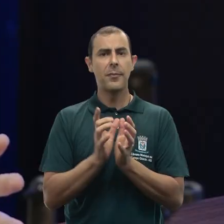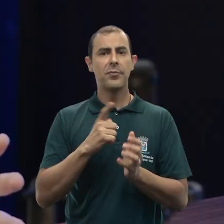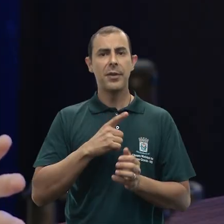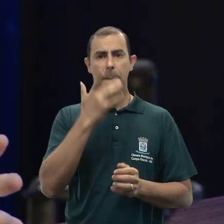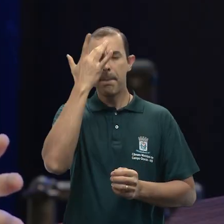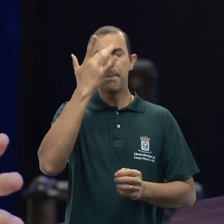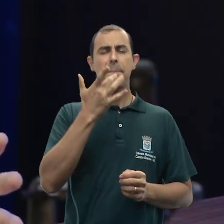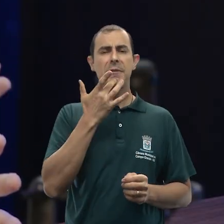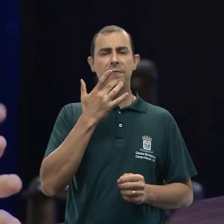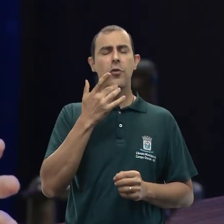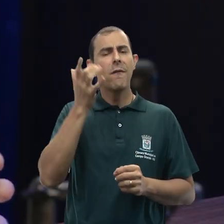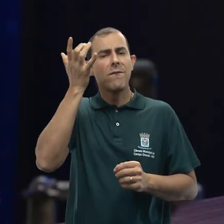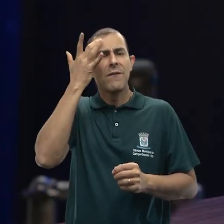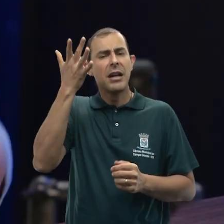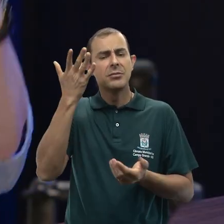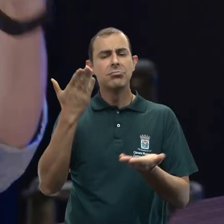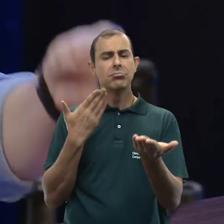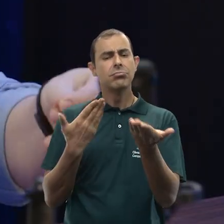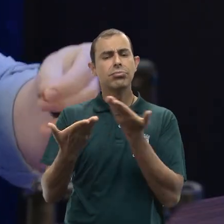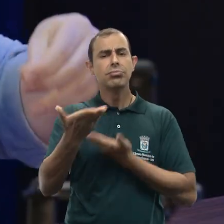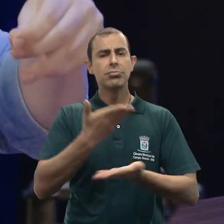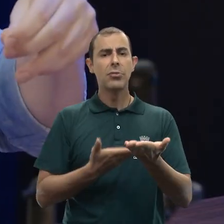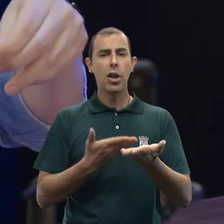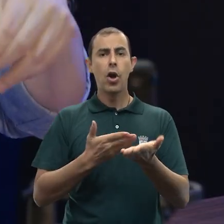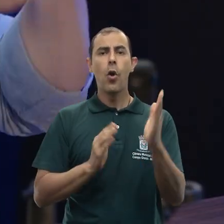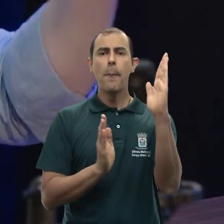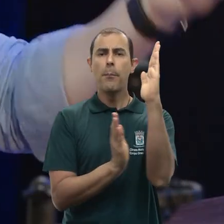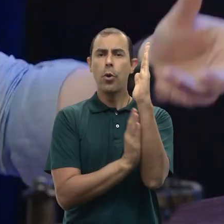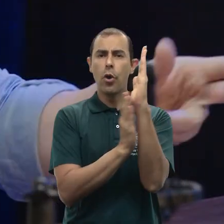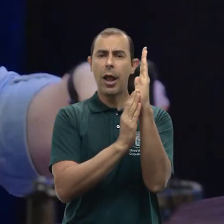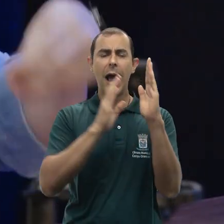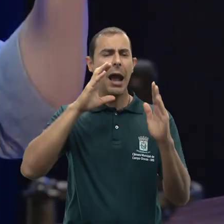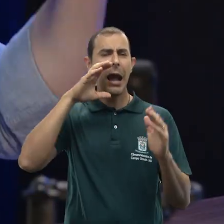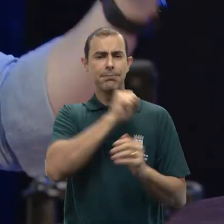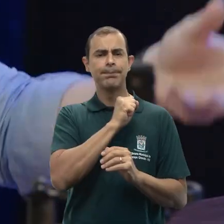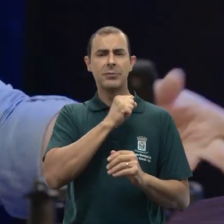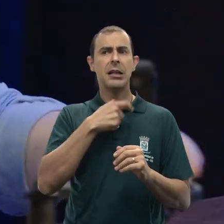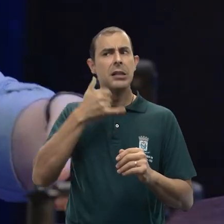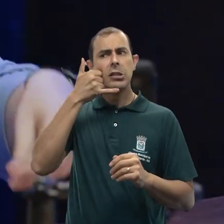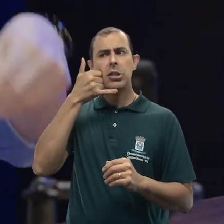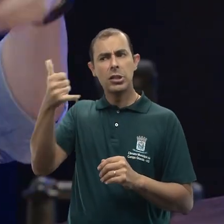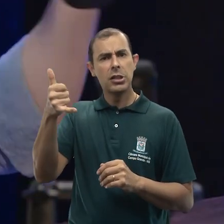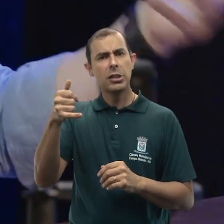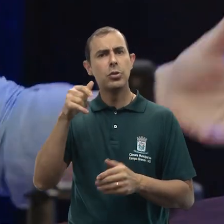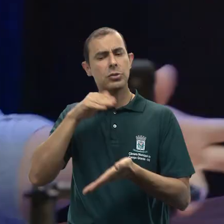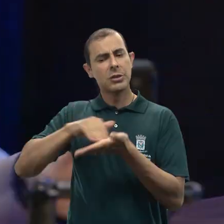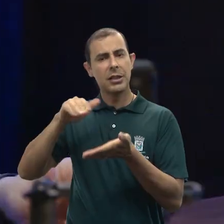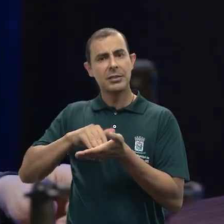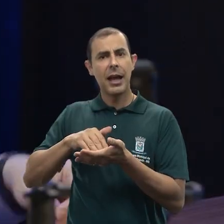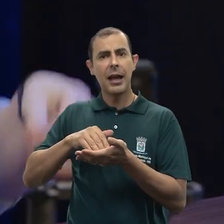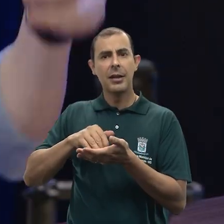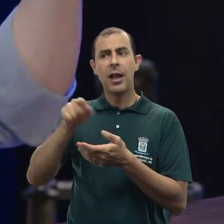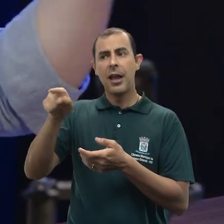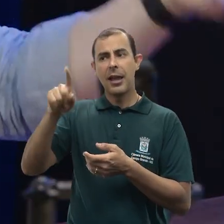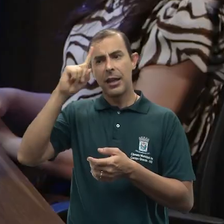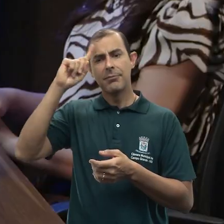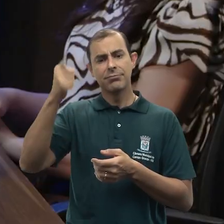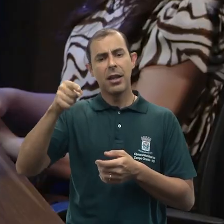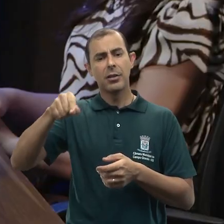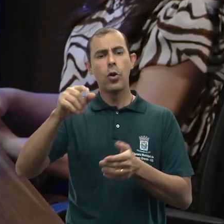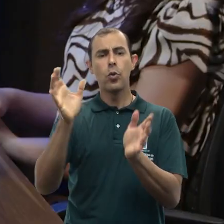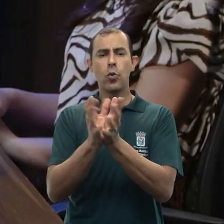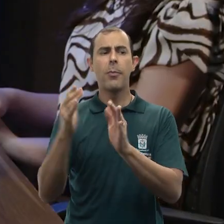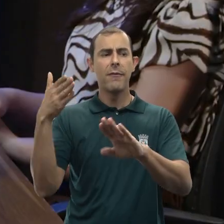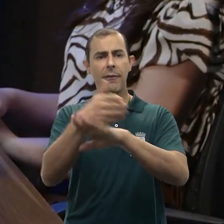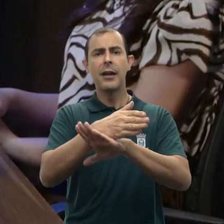nosso mandato tem essa facilidade de lidar em coisas que são burocráticas de maneira mais rápida. Ligo para um secretário, ele dá ordem